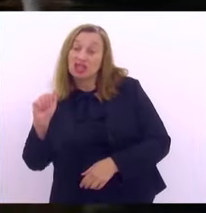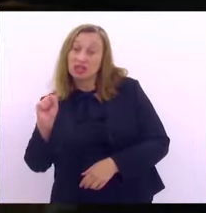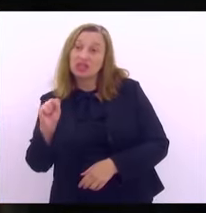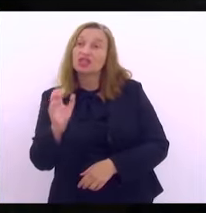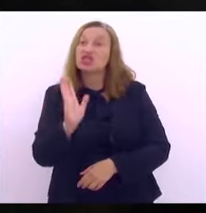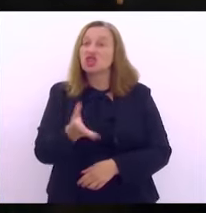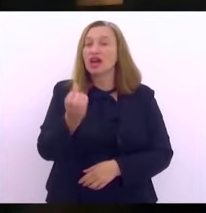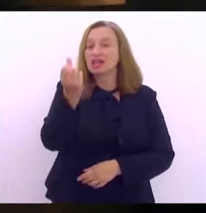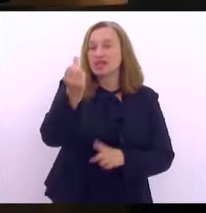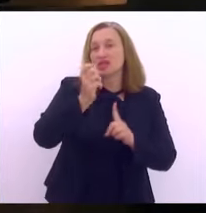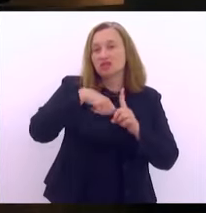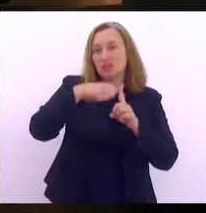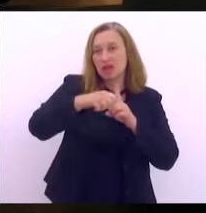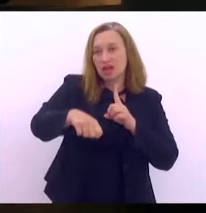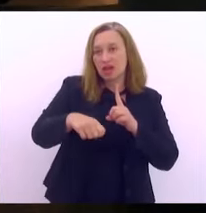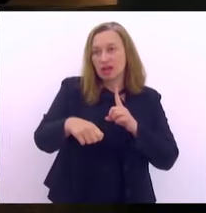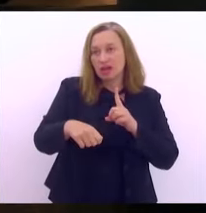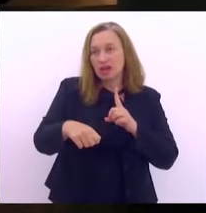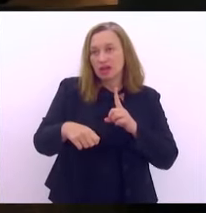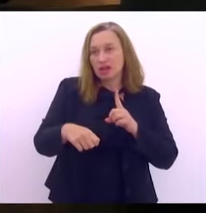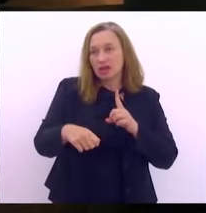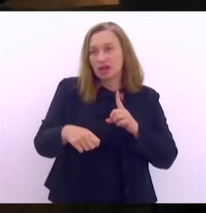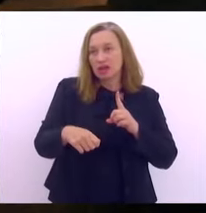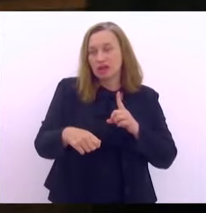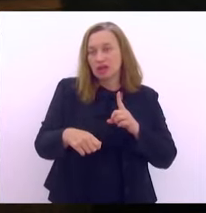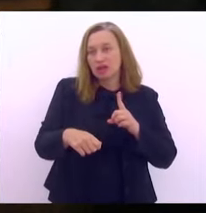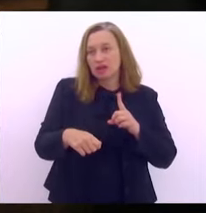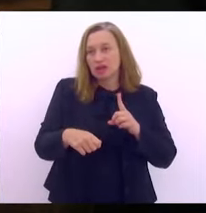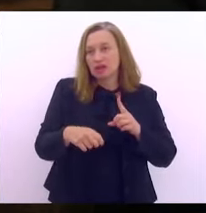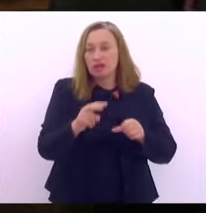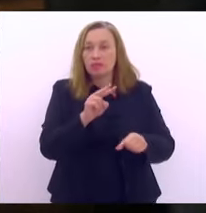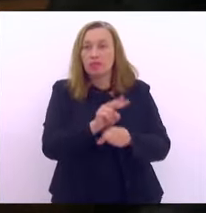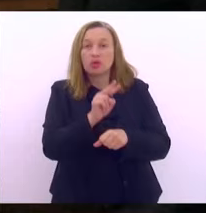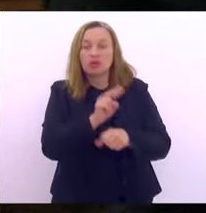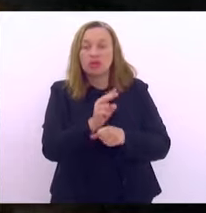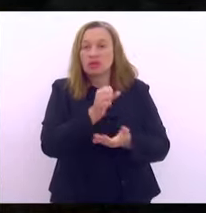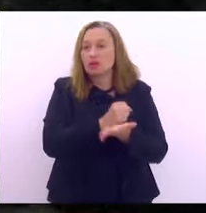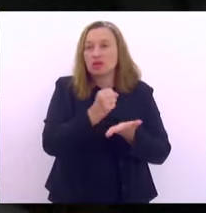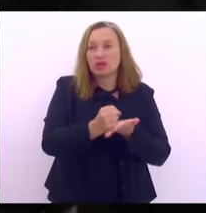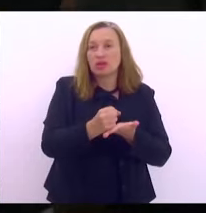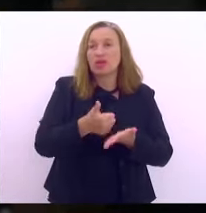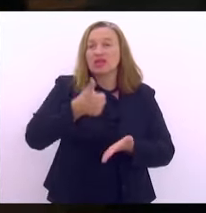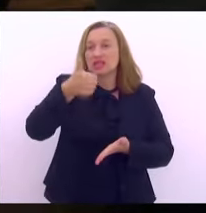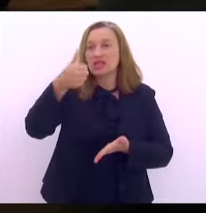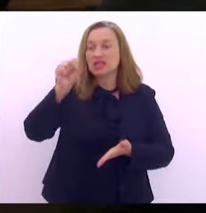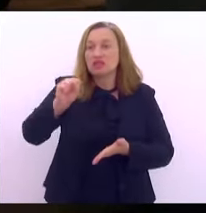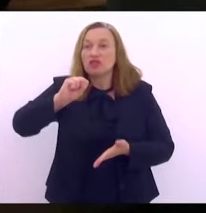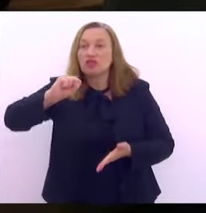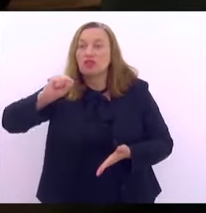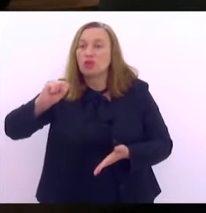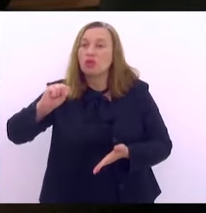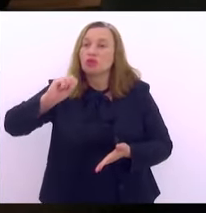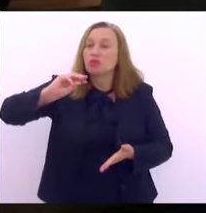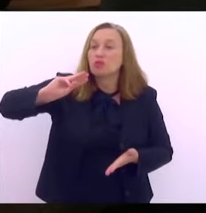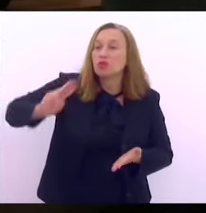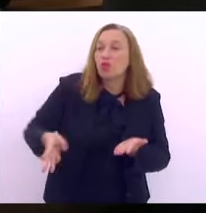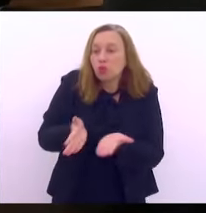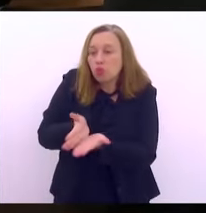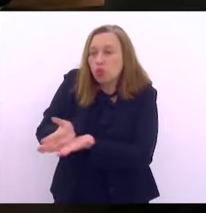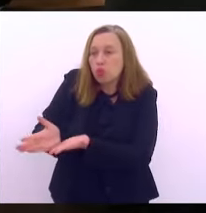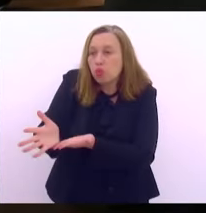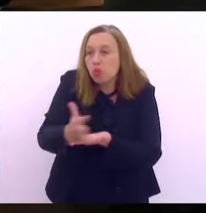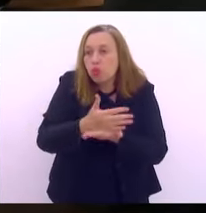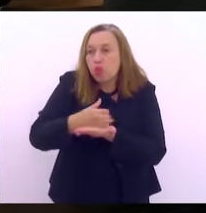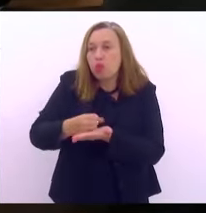há 6 meses sem cobertura contratual. 128 milhões arrecadados sem